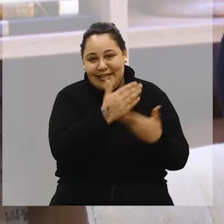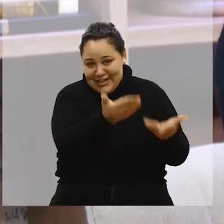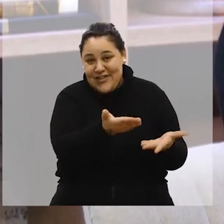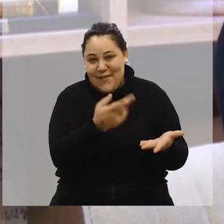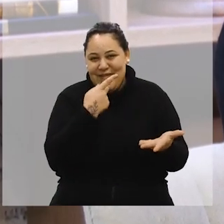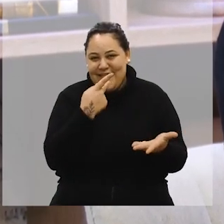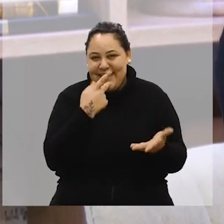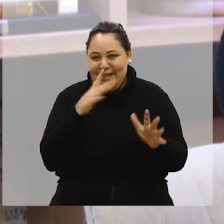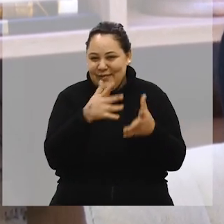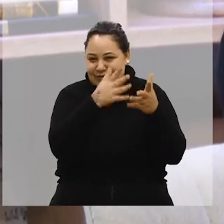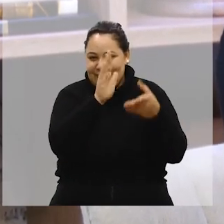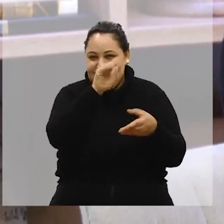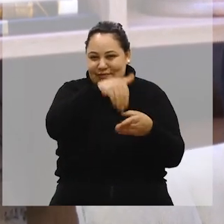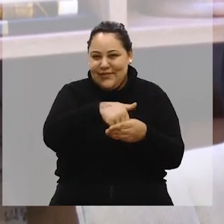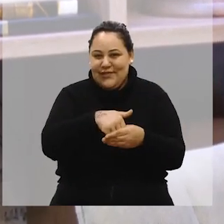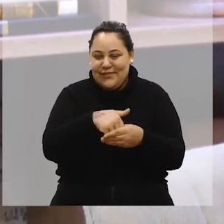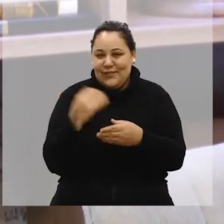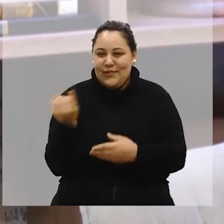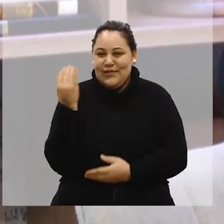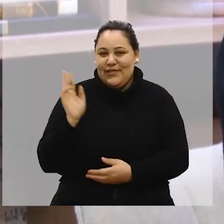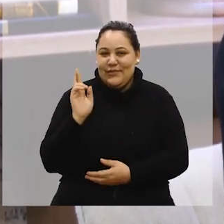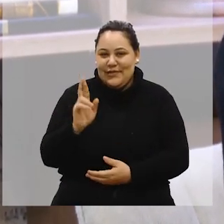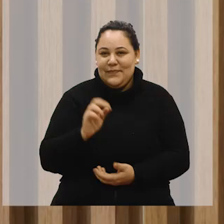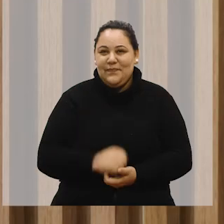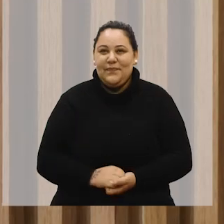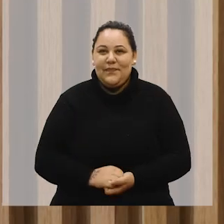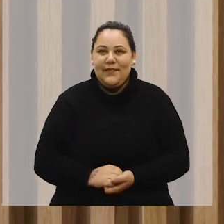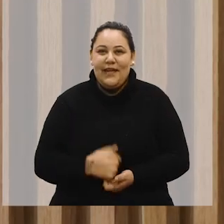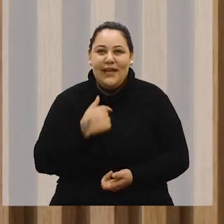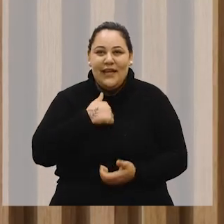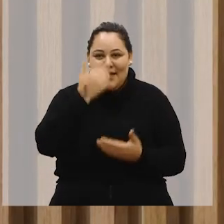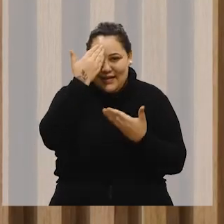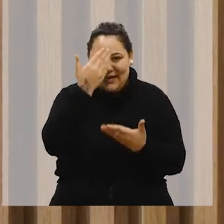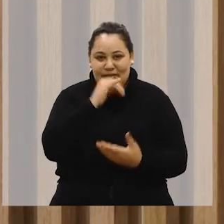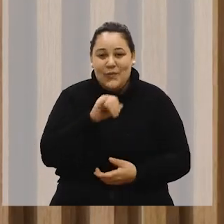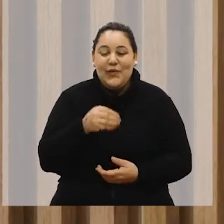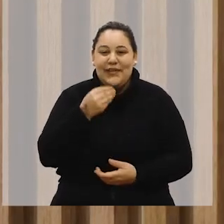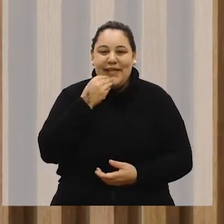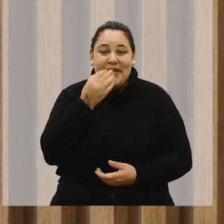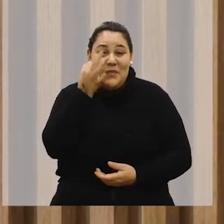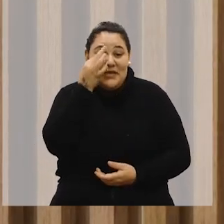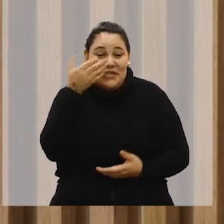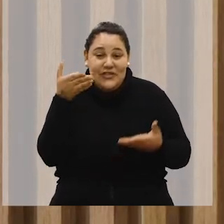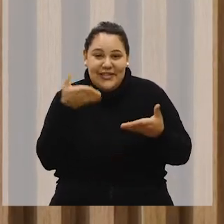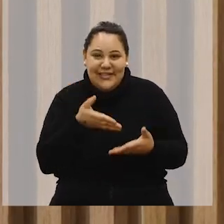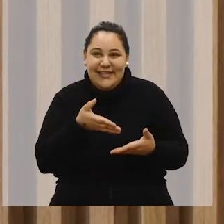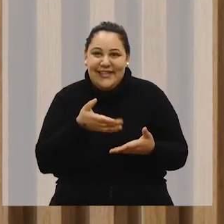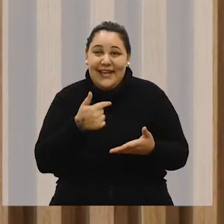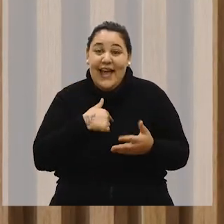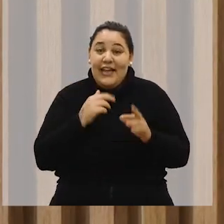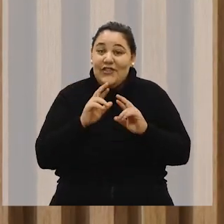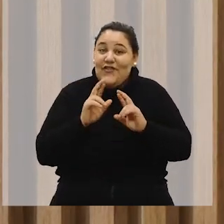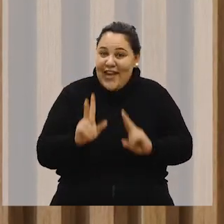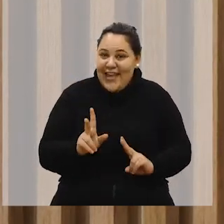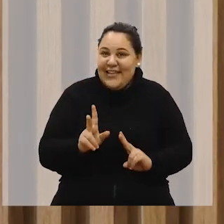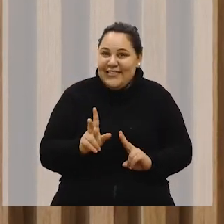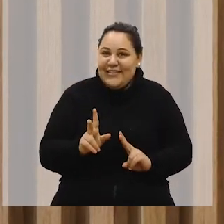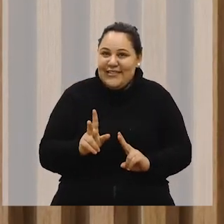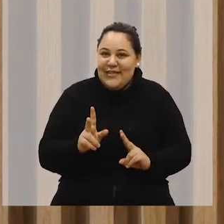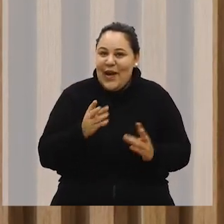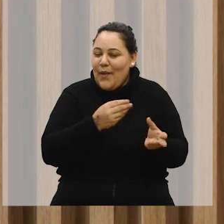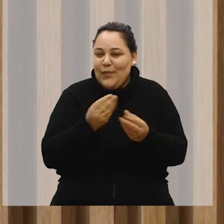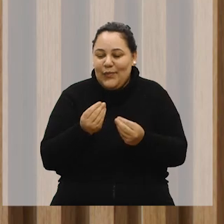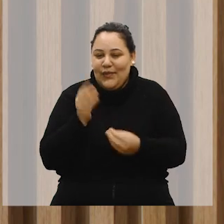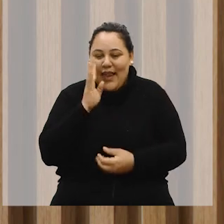esse voto e a importância dessa representatividade também. Eu que agradeço a oportunidade e estar aqui tão diferentes e ao mesmo tempo